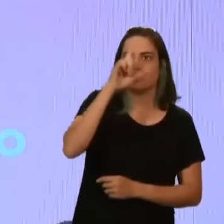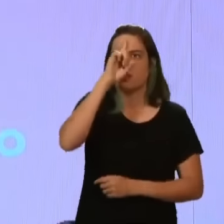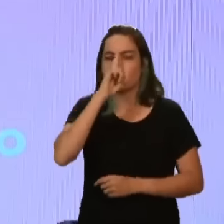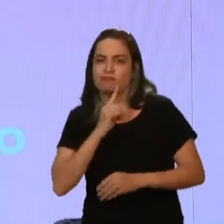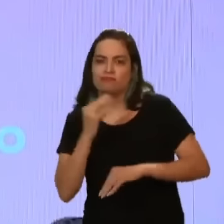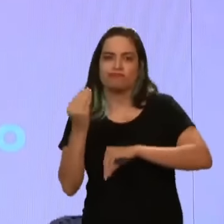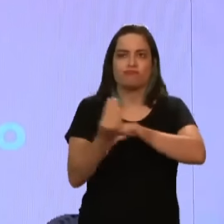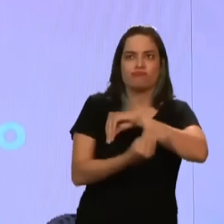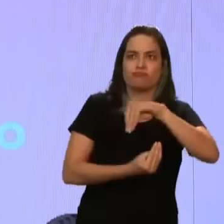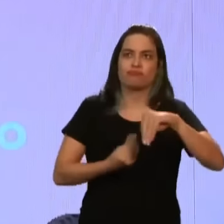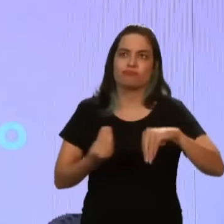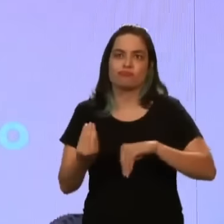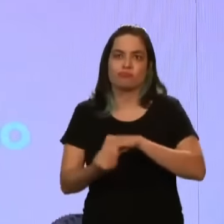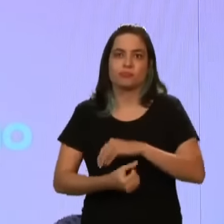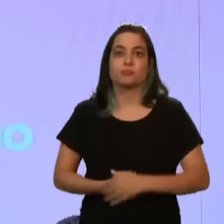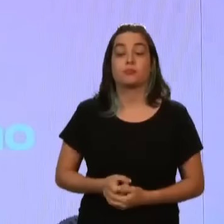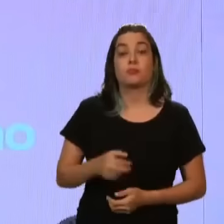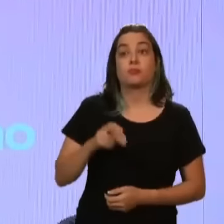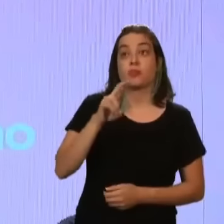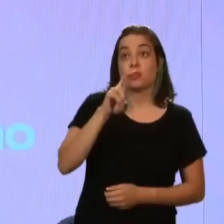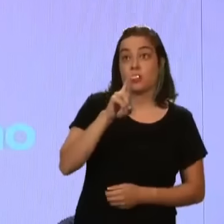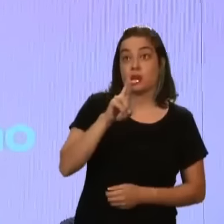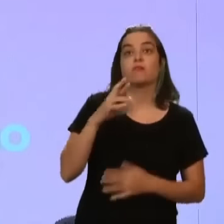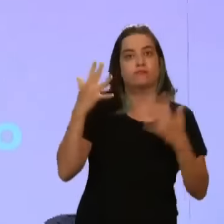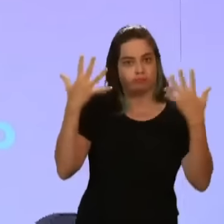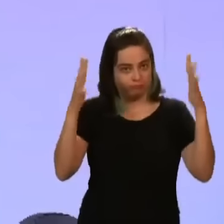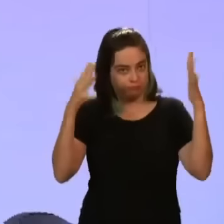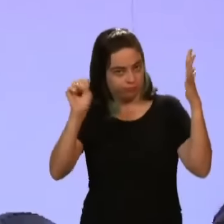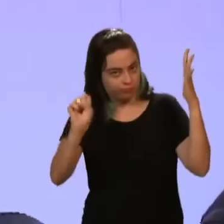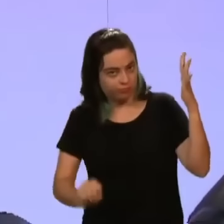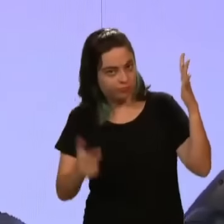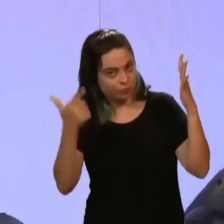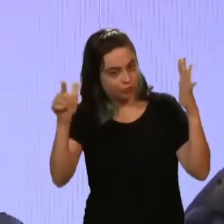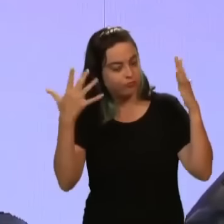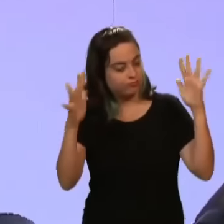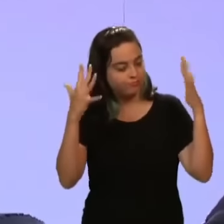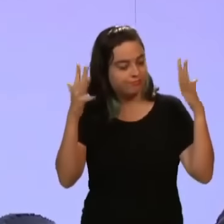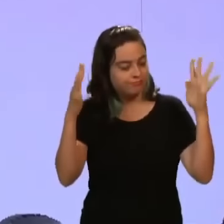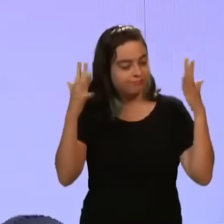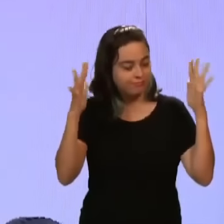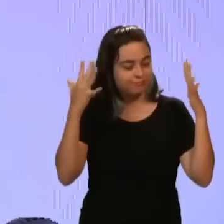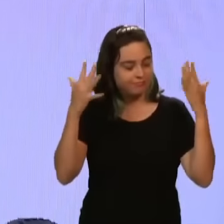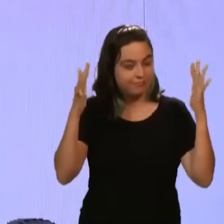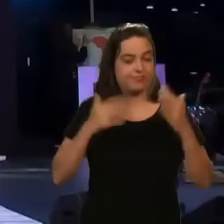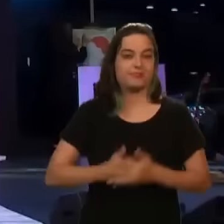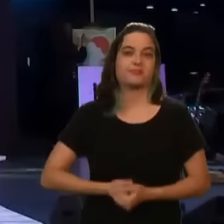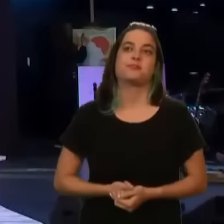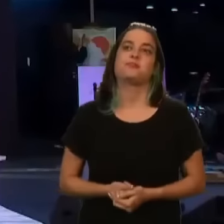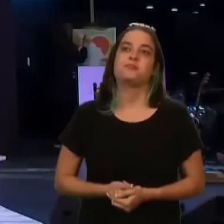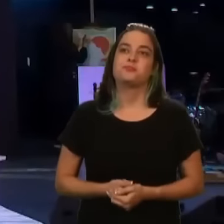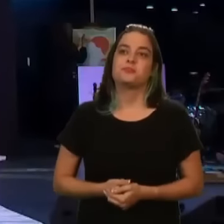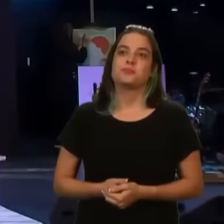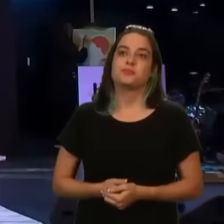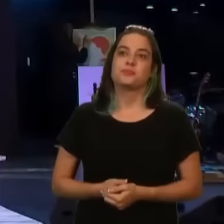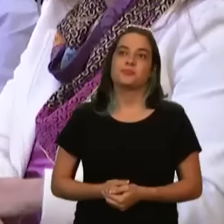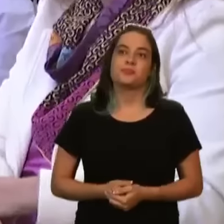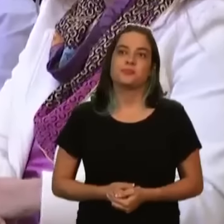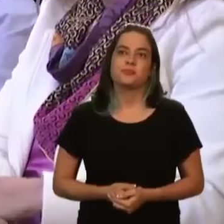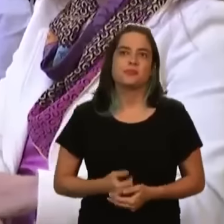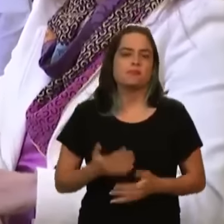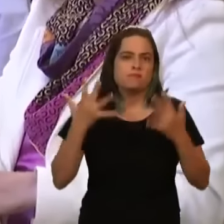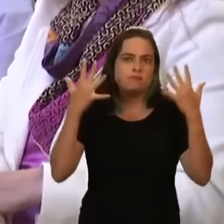amarelo. As rubelitas... Ah, vamos aplaudir os gaúchos de novo, estava esquecendo. Palmas para o citrino. Nós